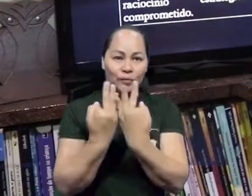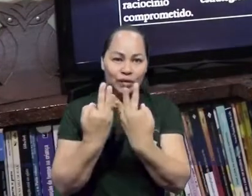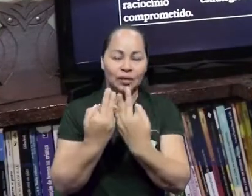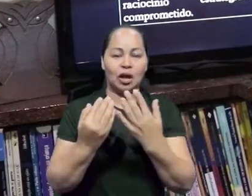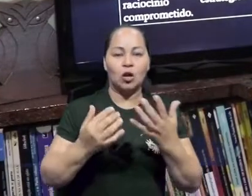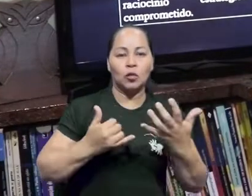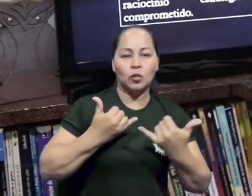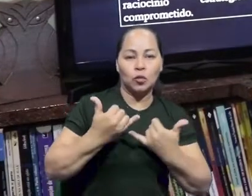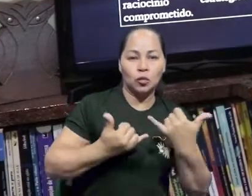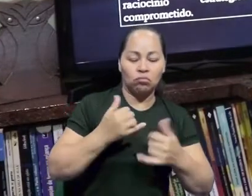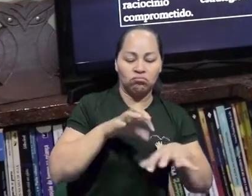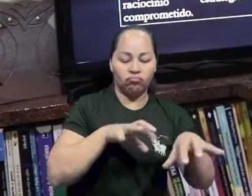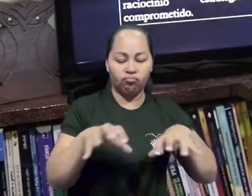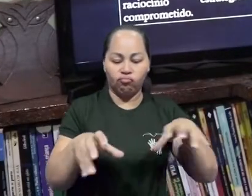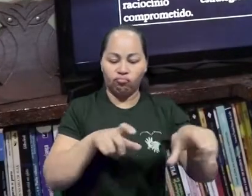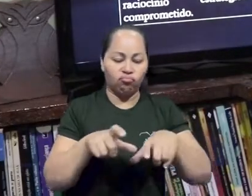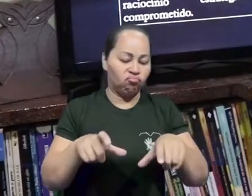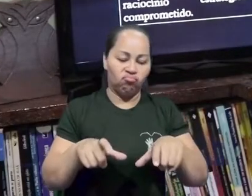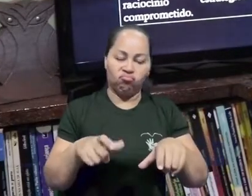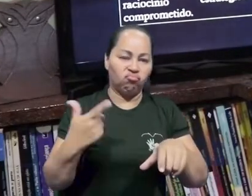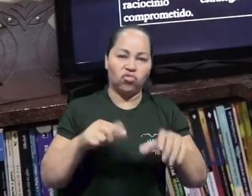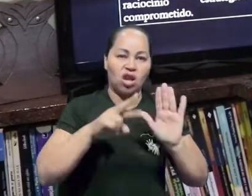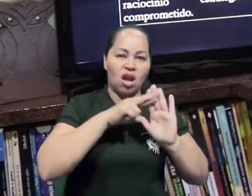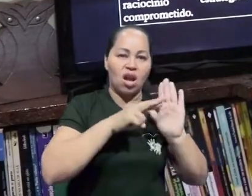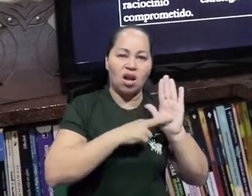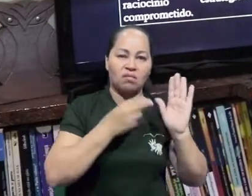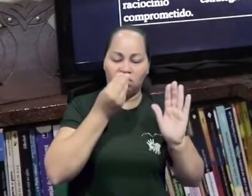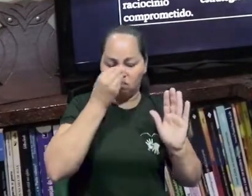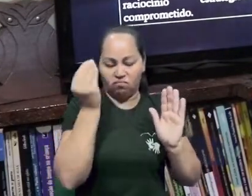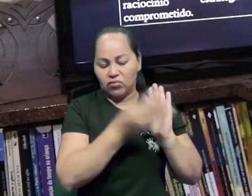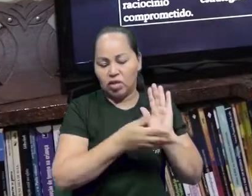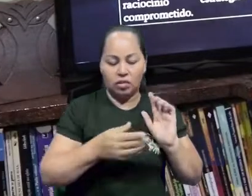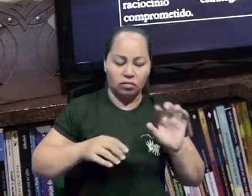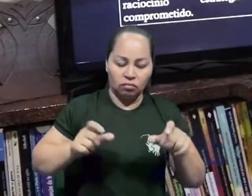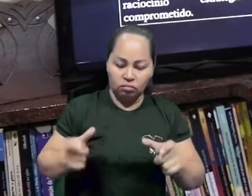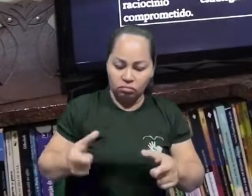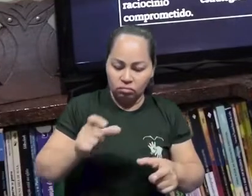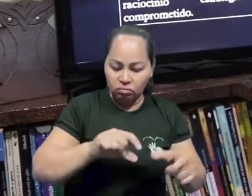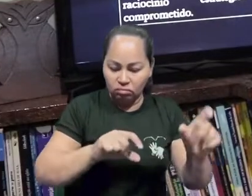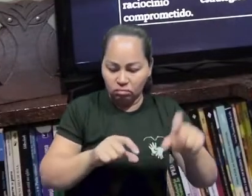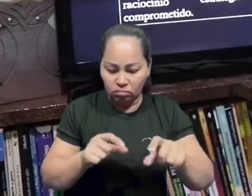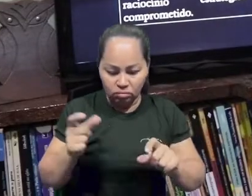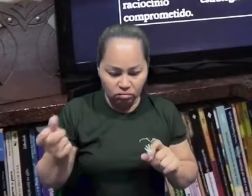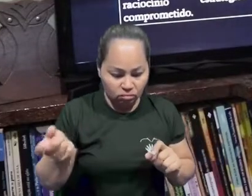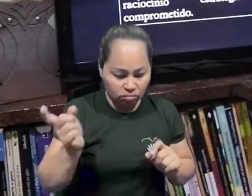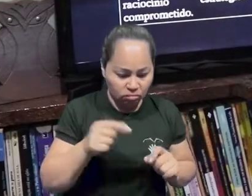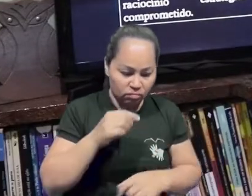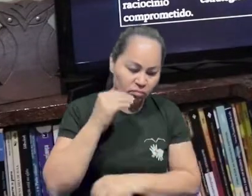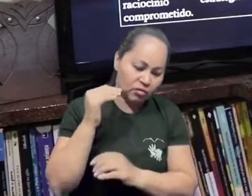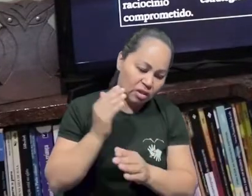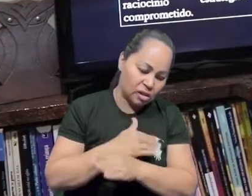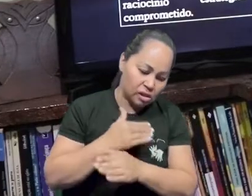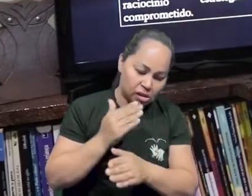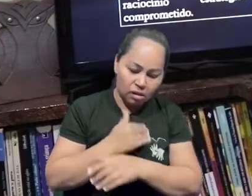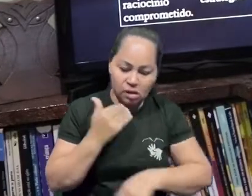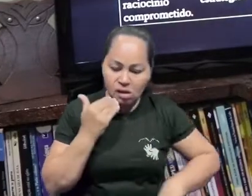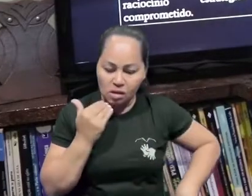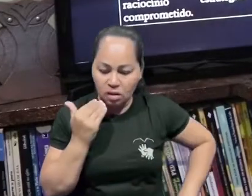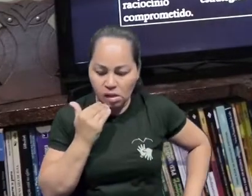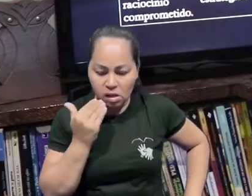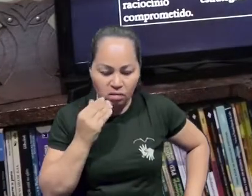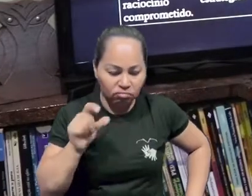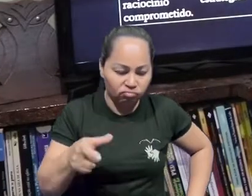apenas movimentos repetitivos, sem lógica determinada. Então, para montar um jogo é sempre um movimento repetitivo, não tem ali